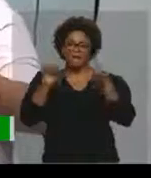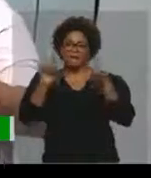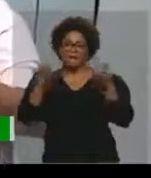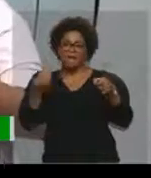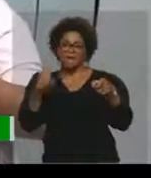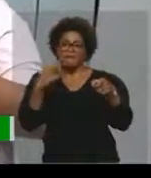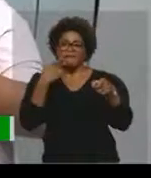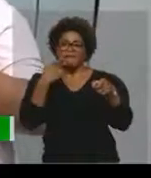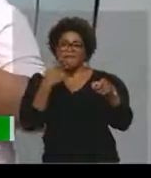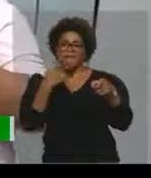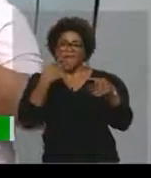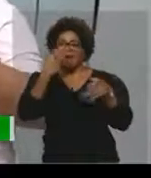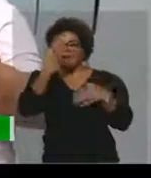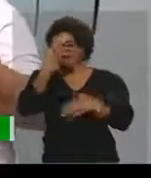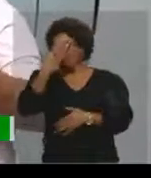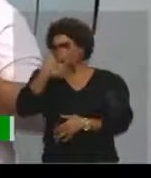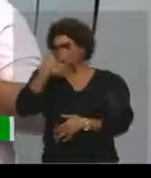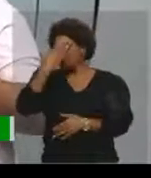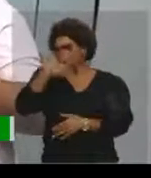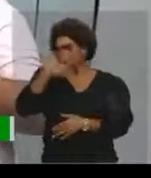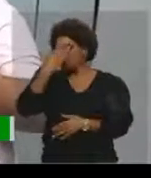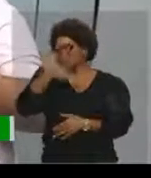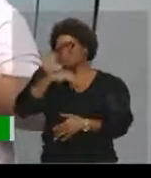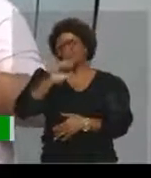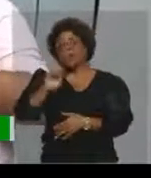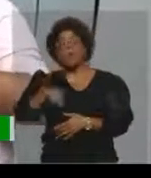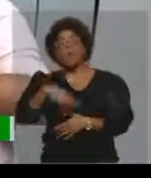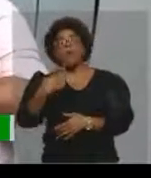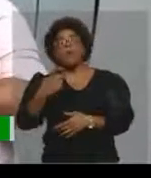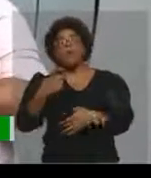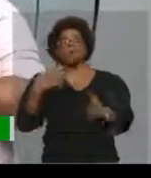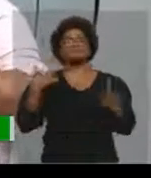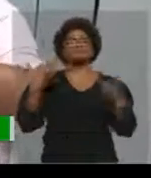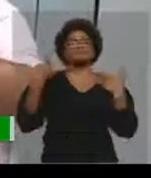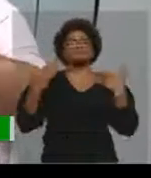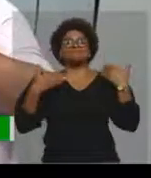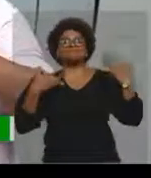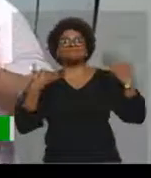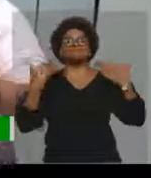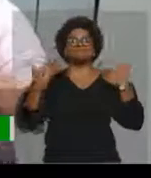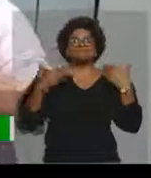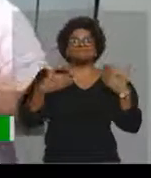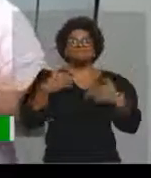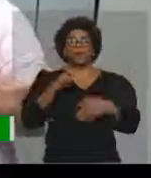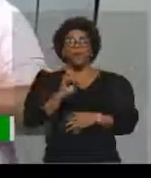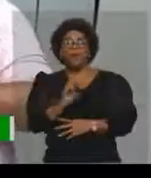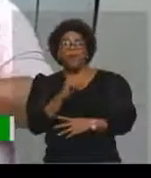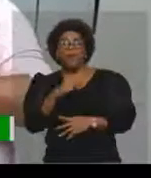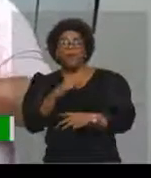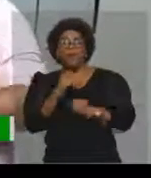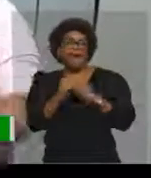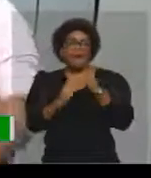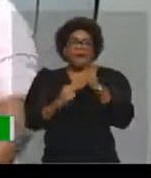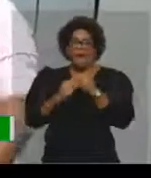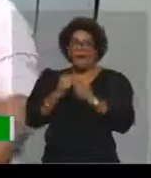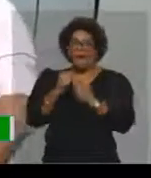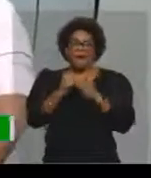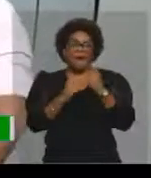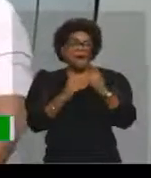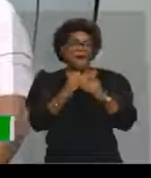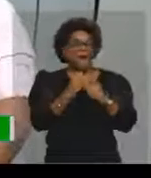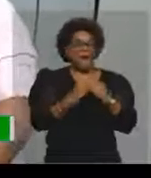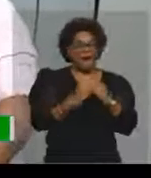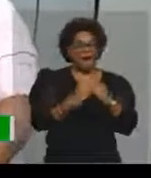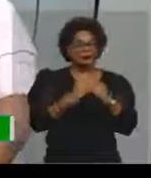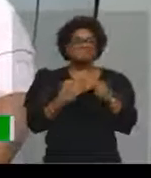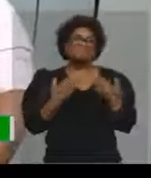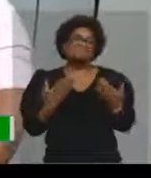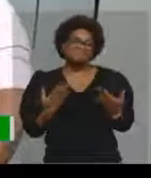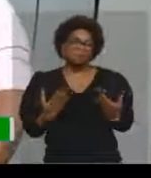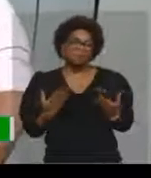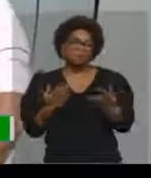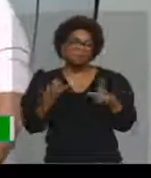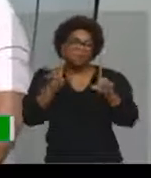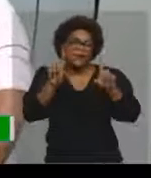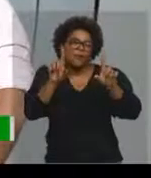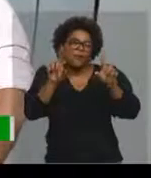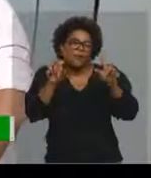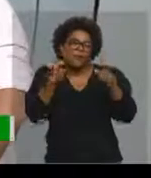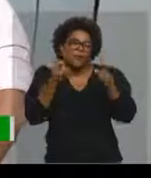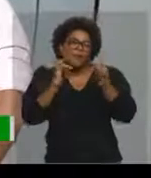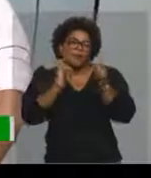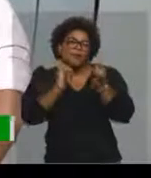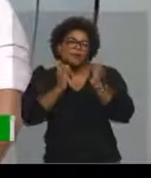muito alegre, ou sarcástico, ou correndo pelo palco. Isso também é algo muito importante